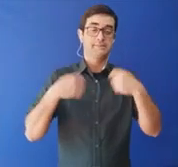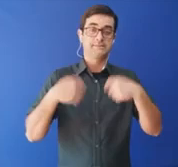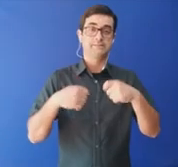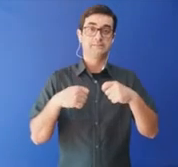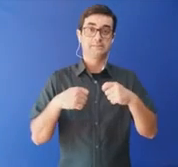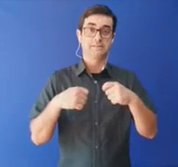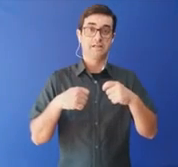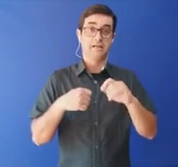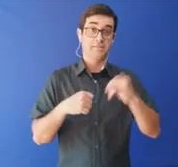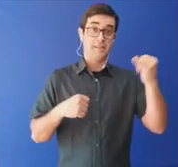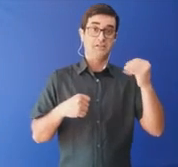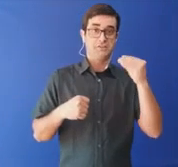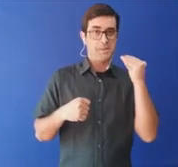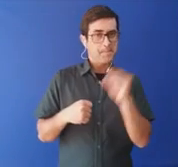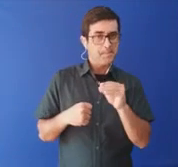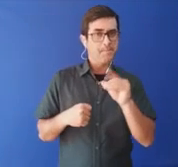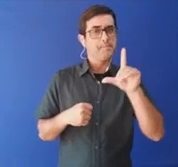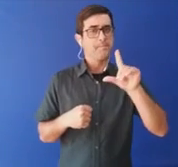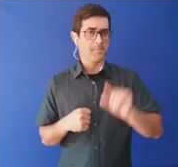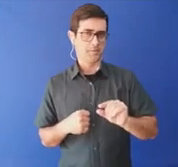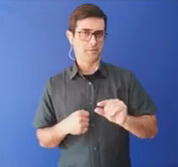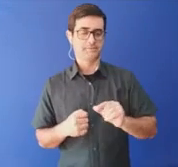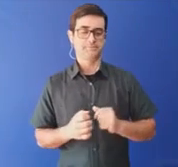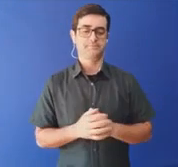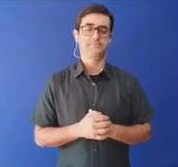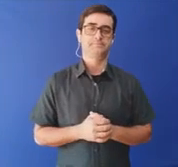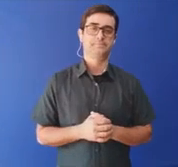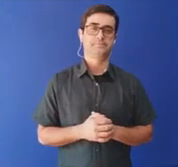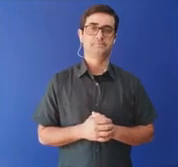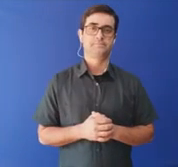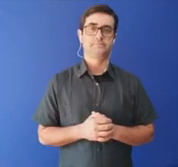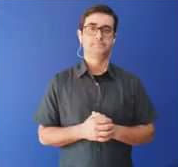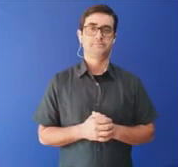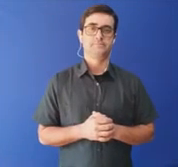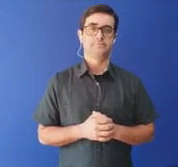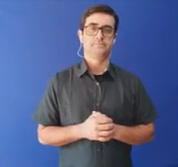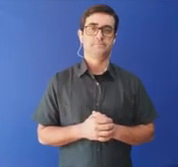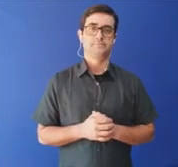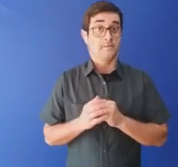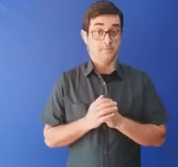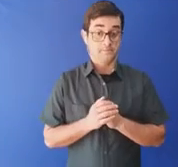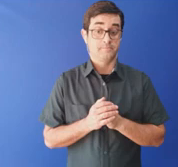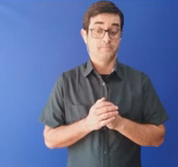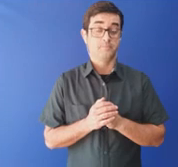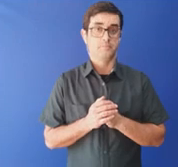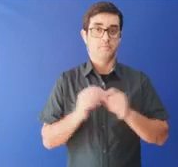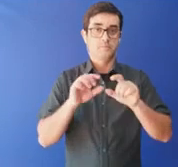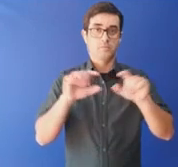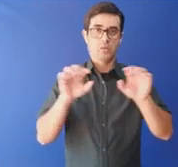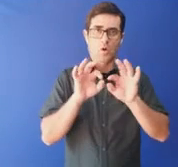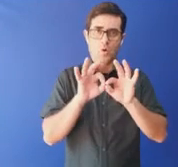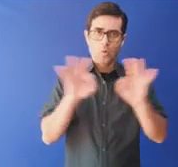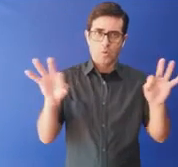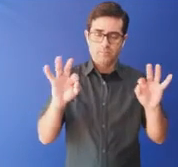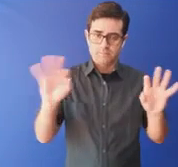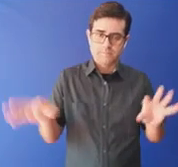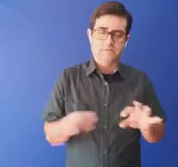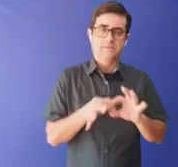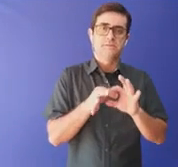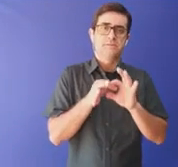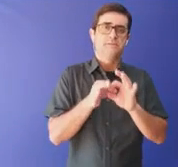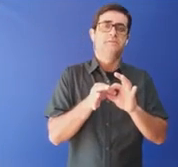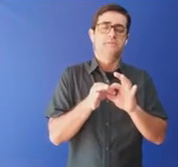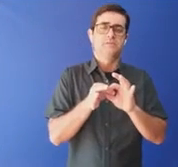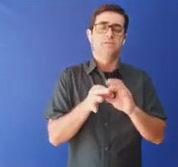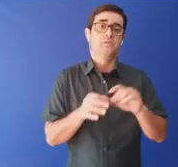fraca. É necessário uma menor energia para romper. E a gente pode falar do comprimento da